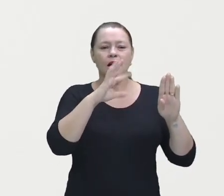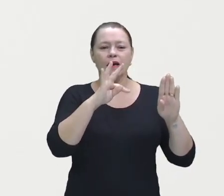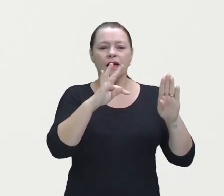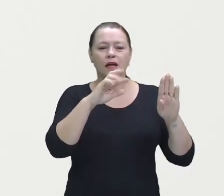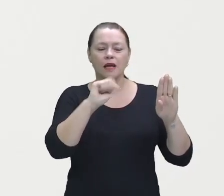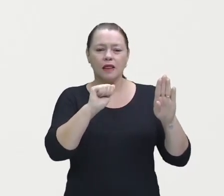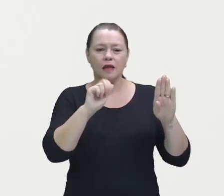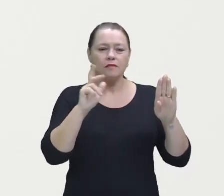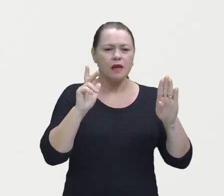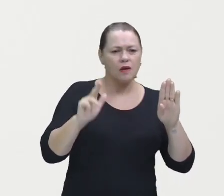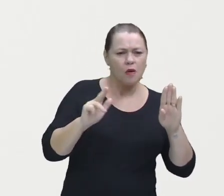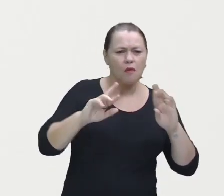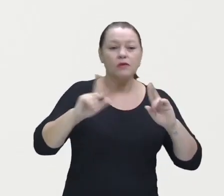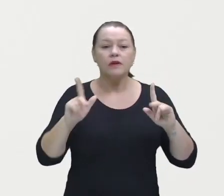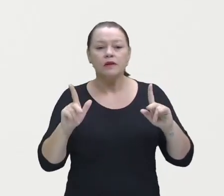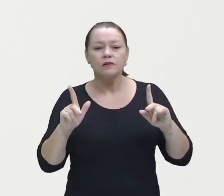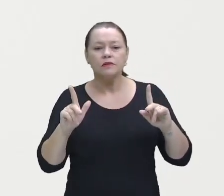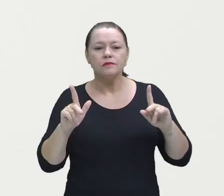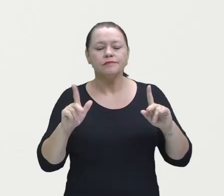igual ou diferente?